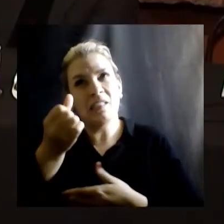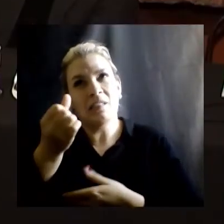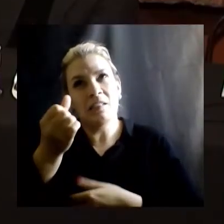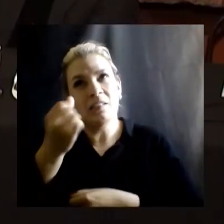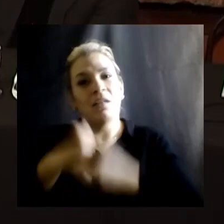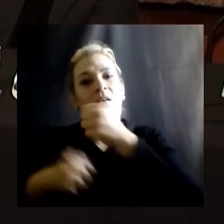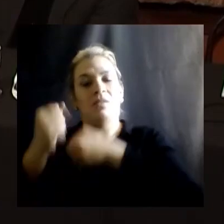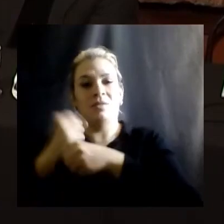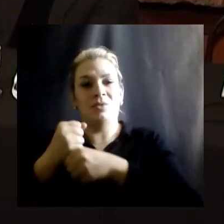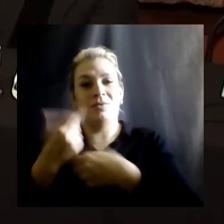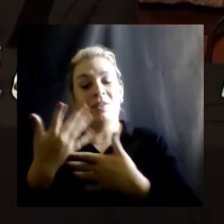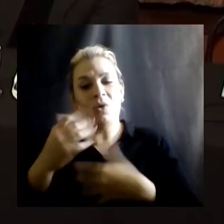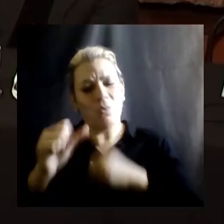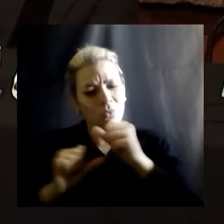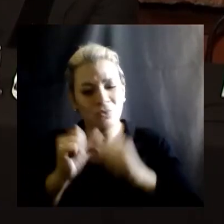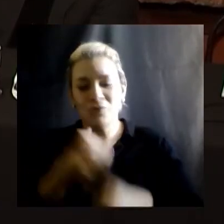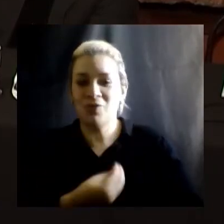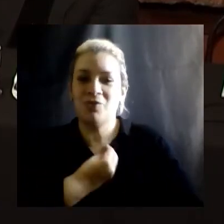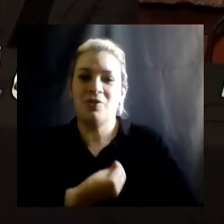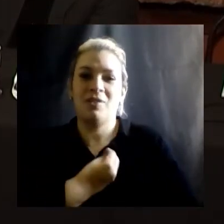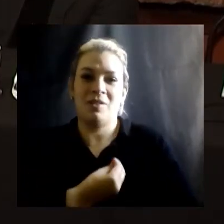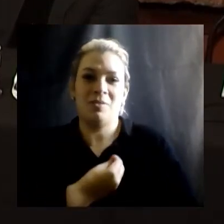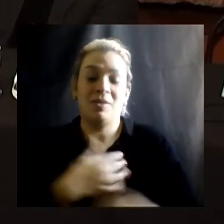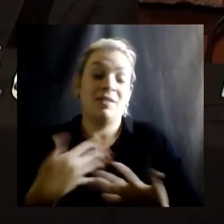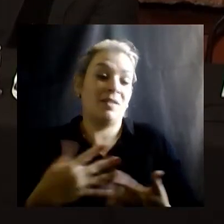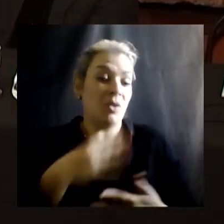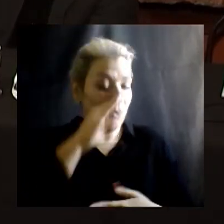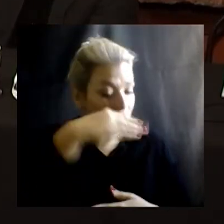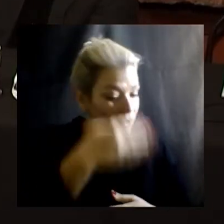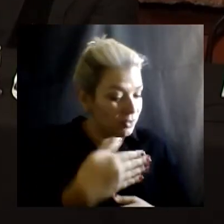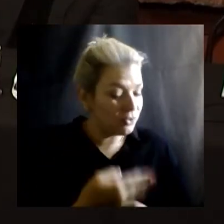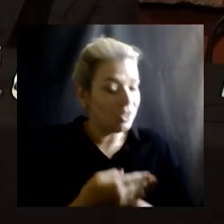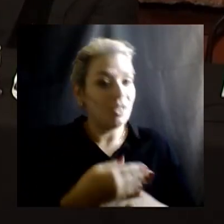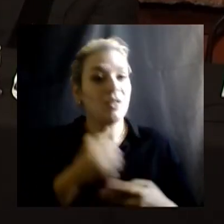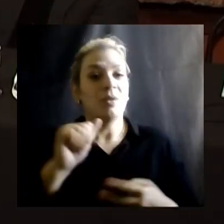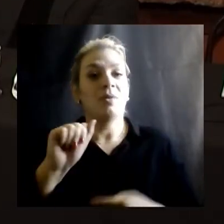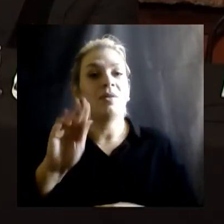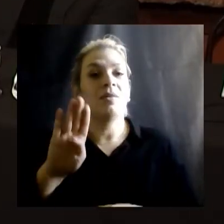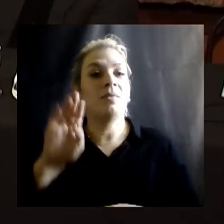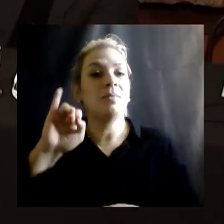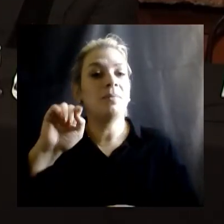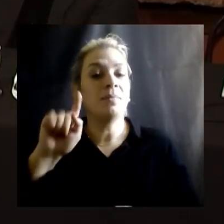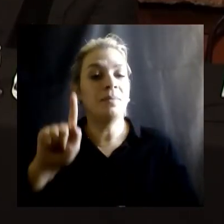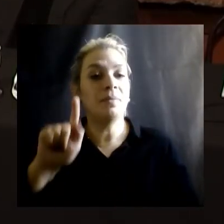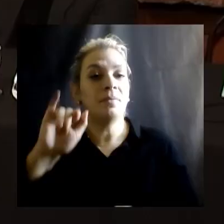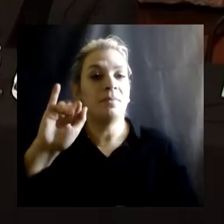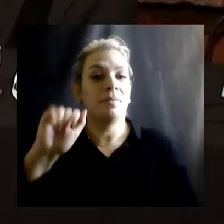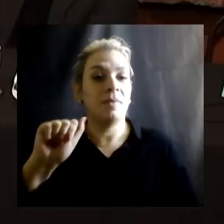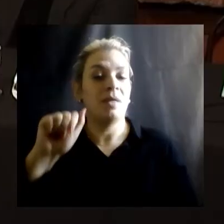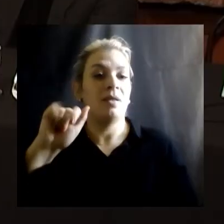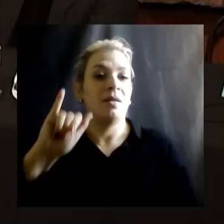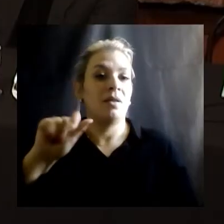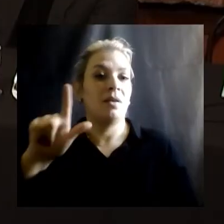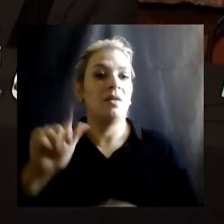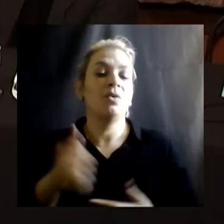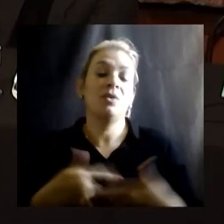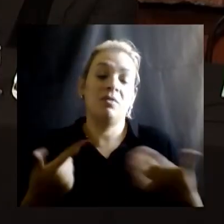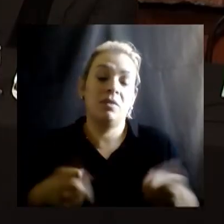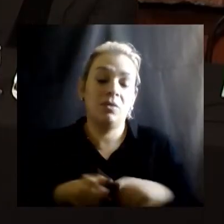homenagearmos a Abigail, homenageamos também uma visão que une tradição, conhecimento, pesquisa e